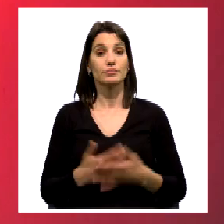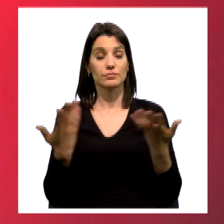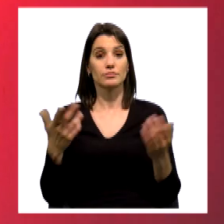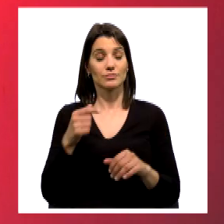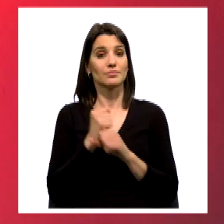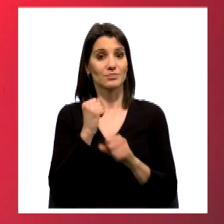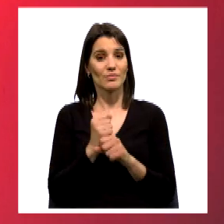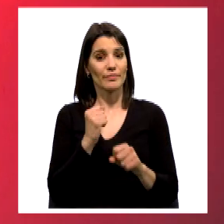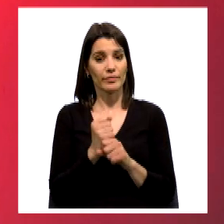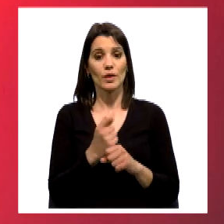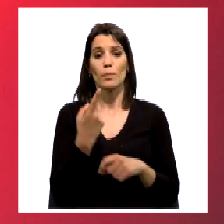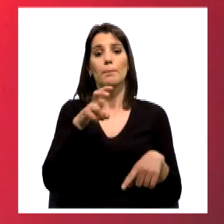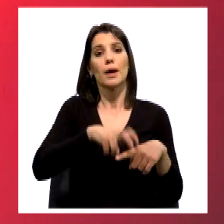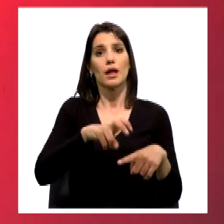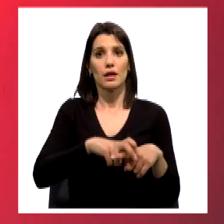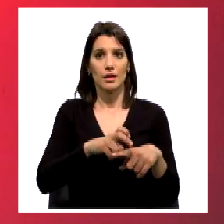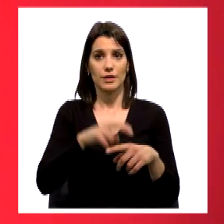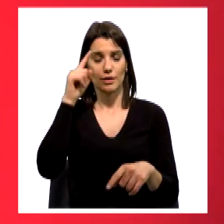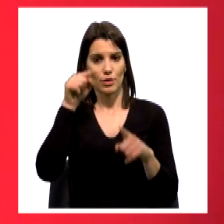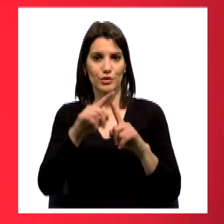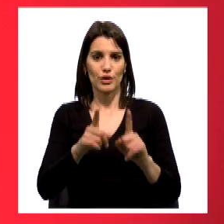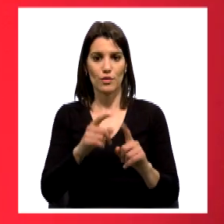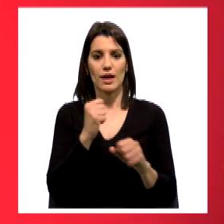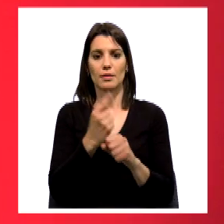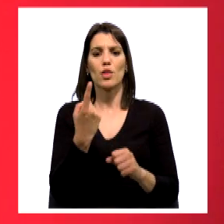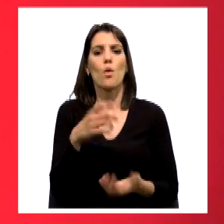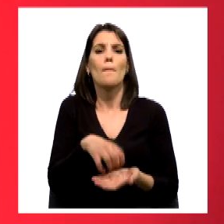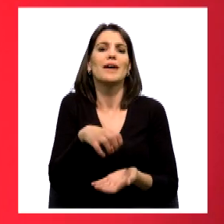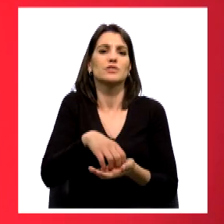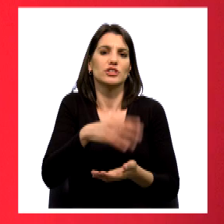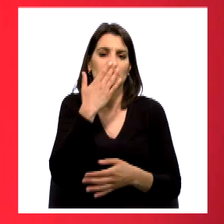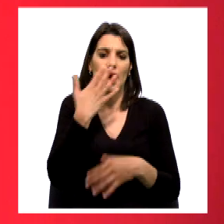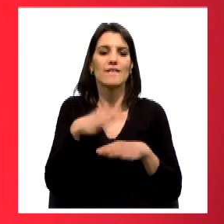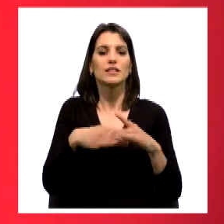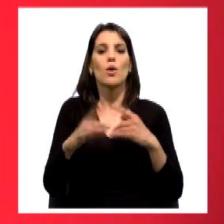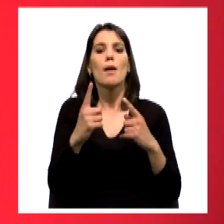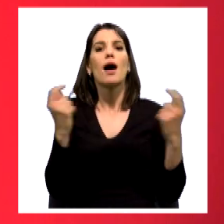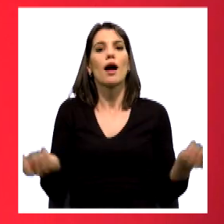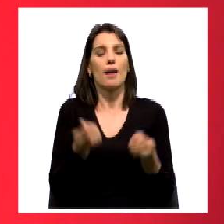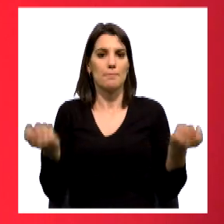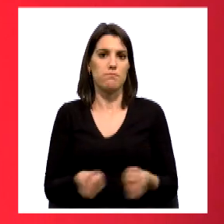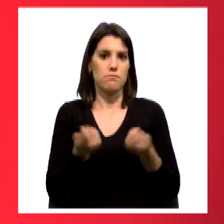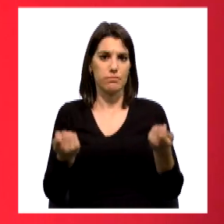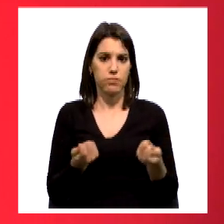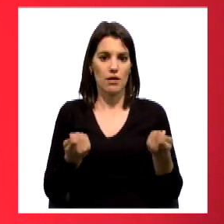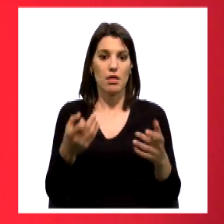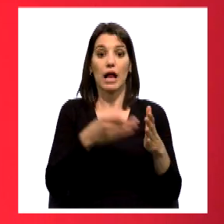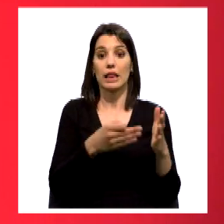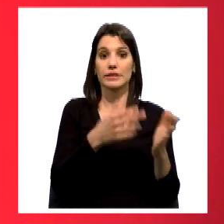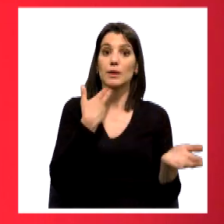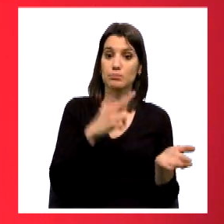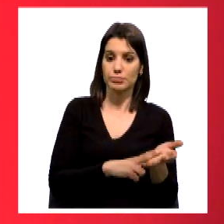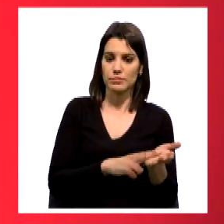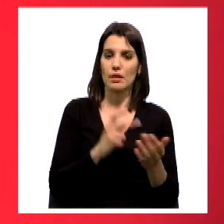Este trabalho foi toda uma cadeira cujo objetivo era replicar o trabalho de uma agência, portanto tivemos que fazer uma campanha. E essa campanha era para